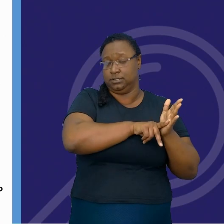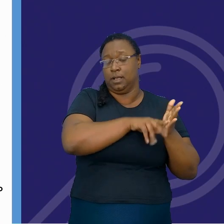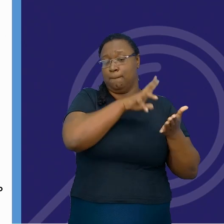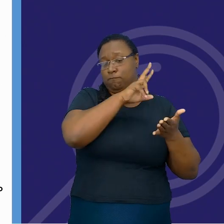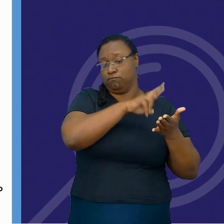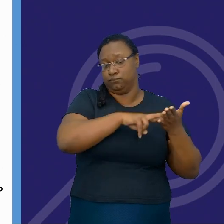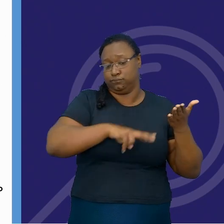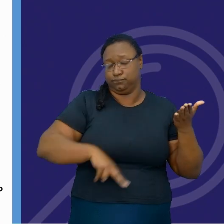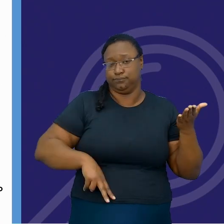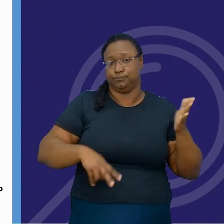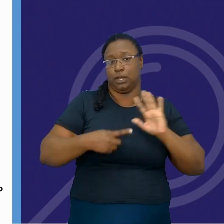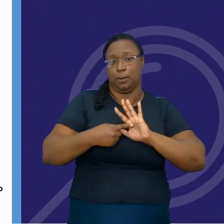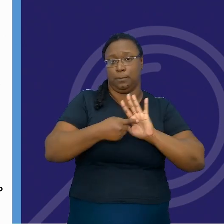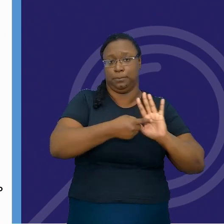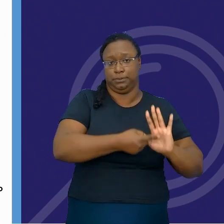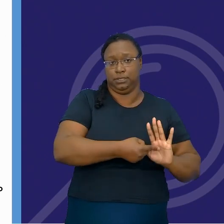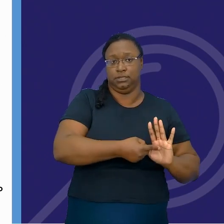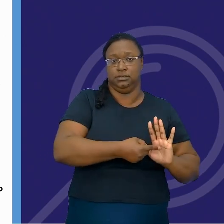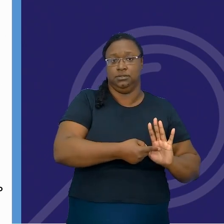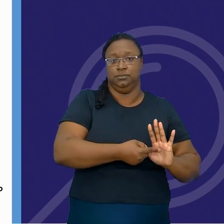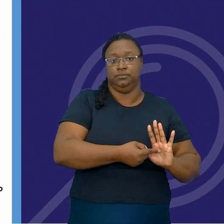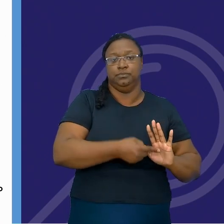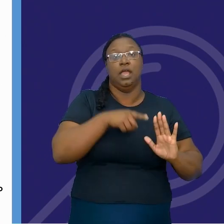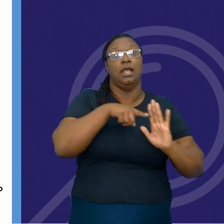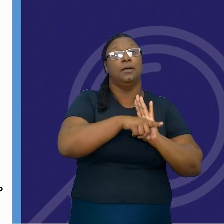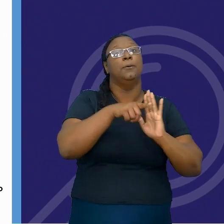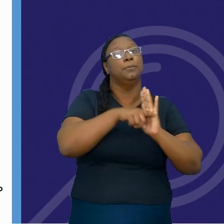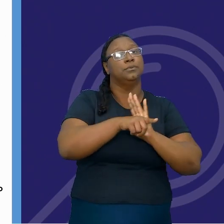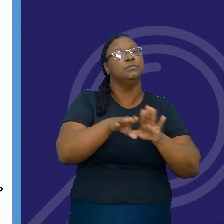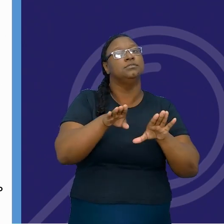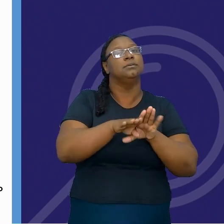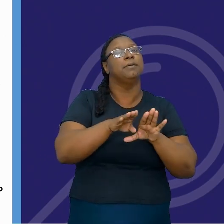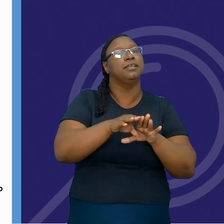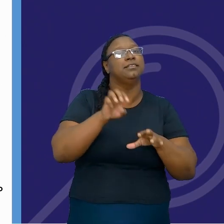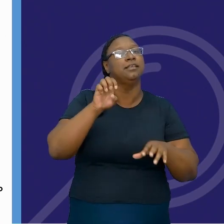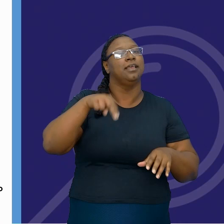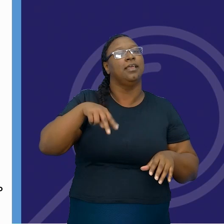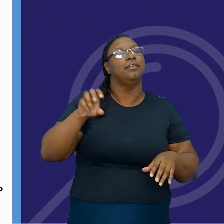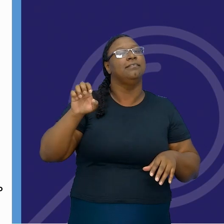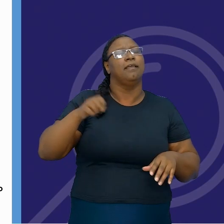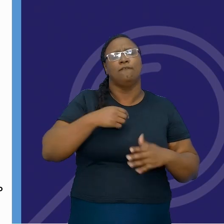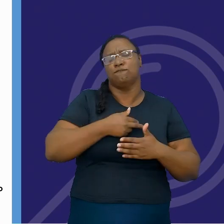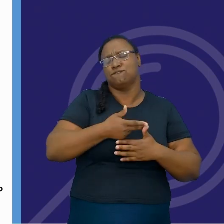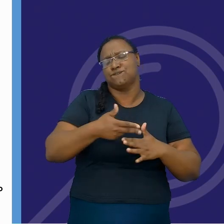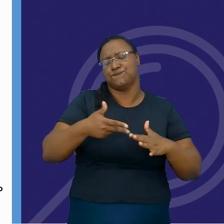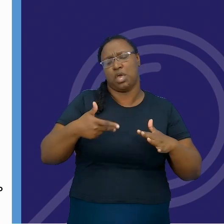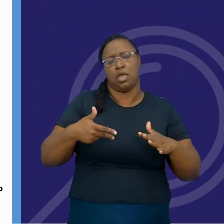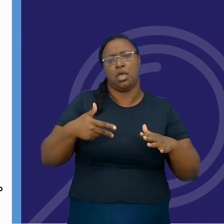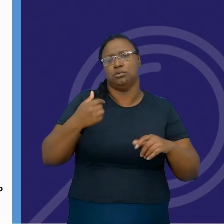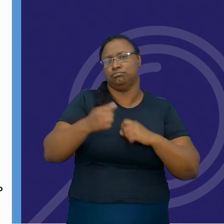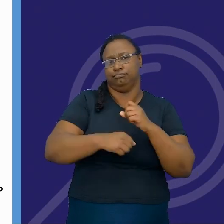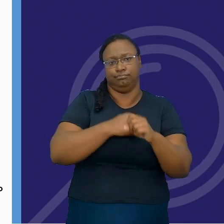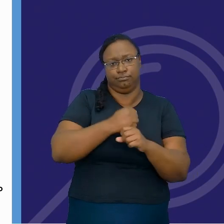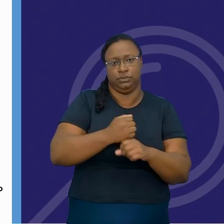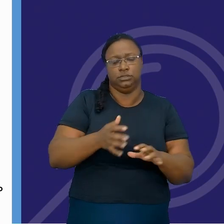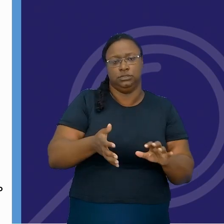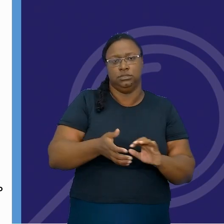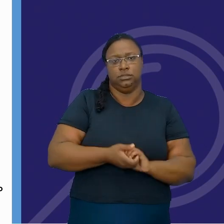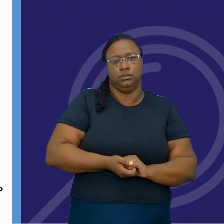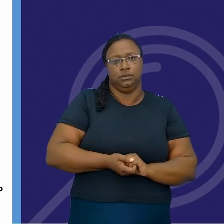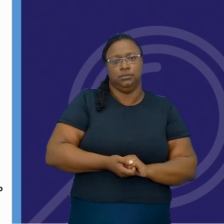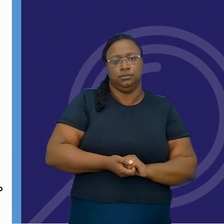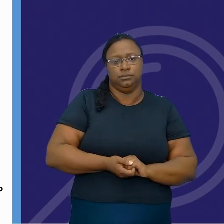seminários e algumas questões, né, do Enem, de vários anos. Então, assim, né,